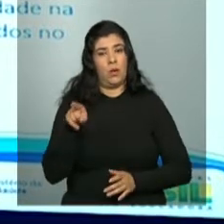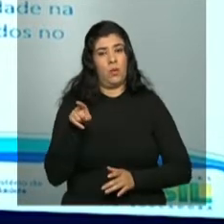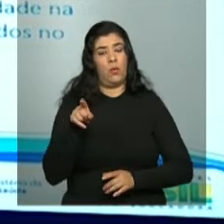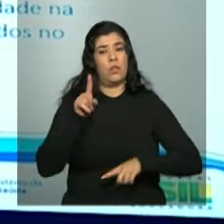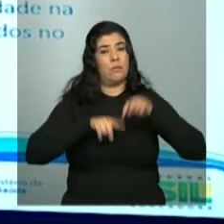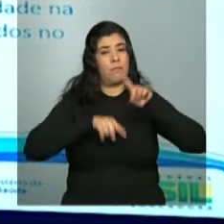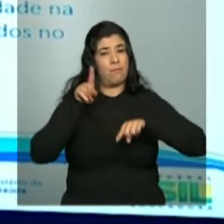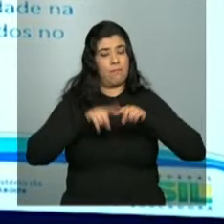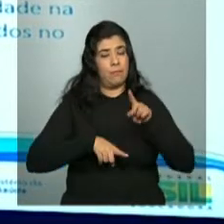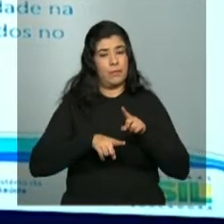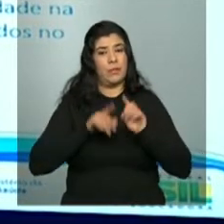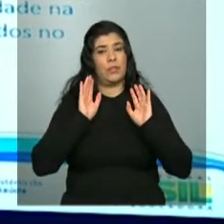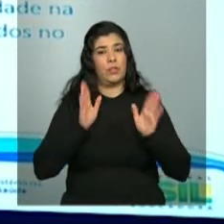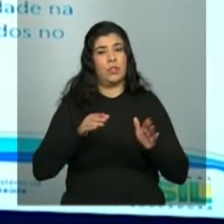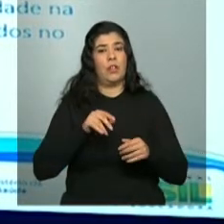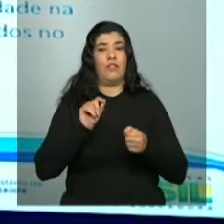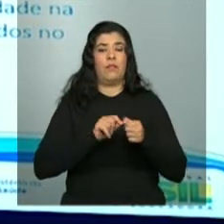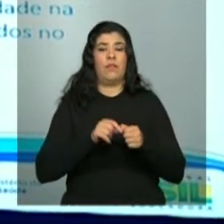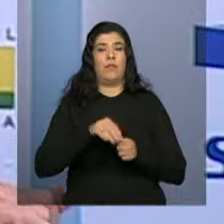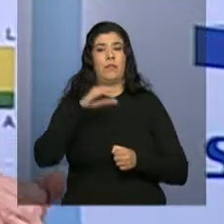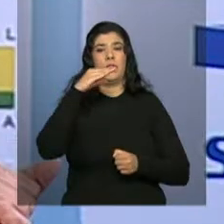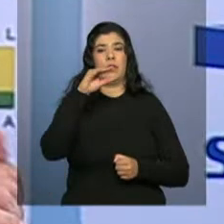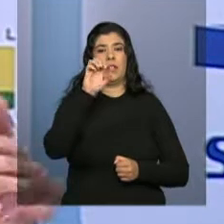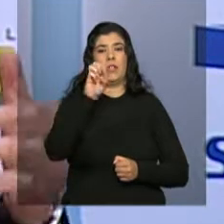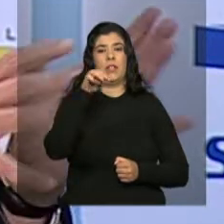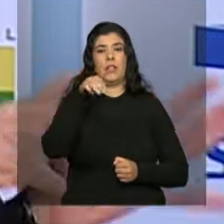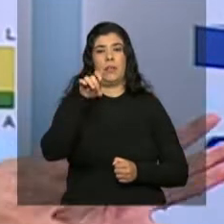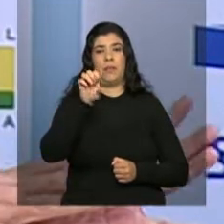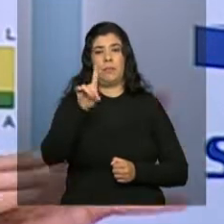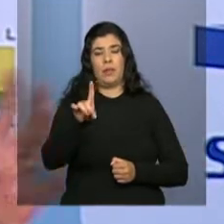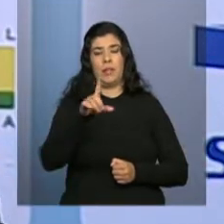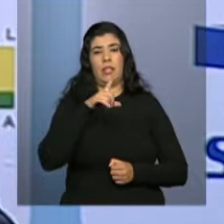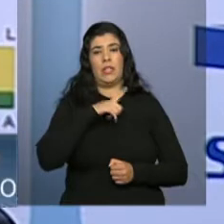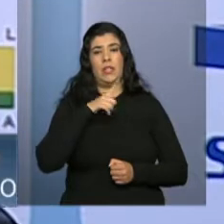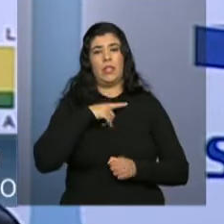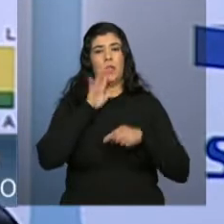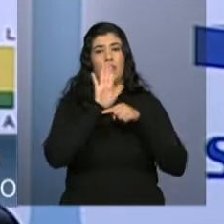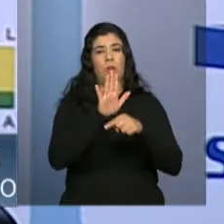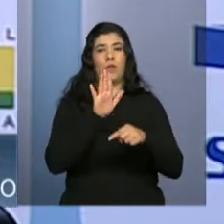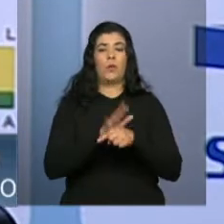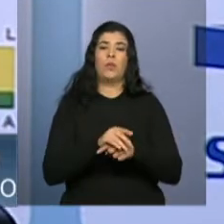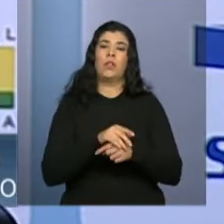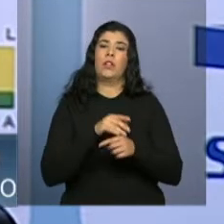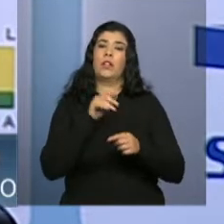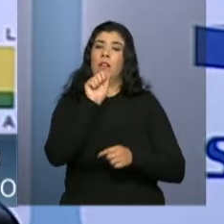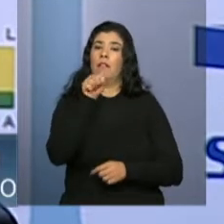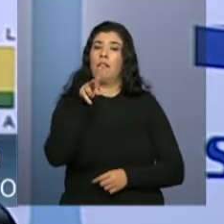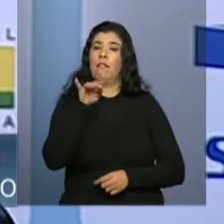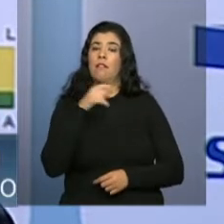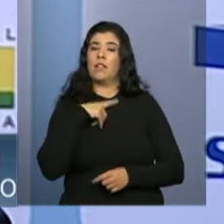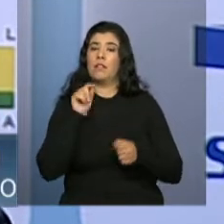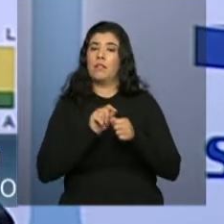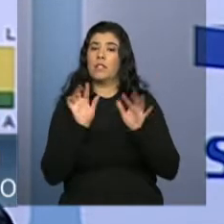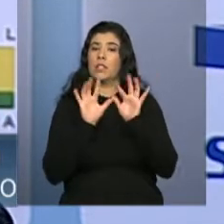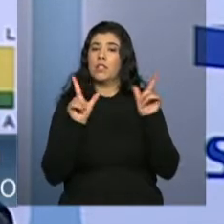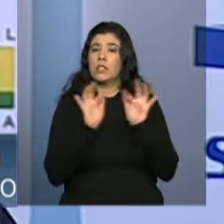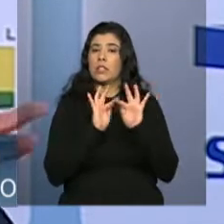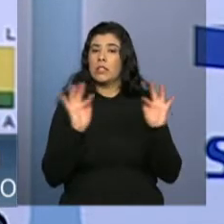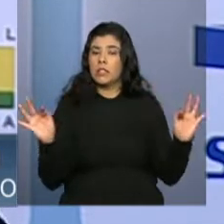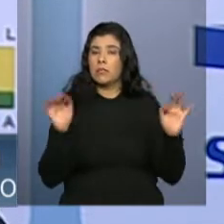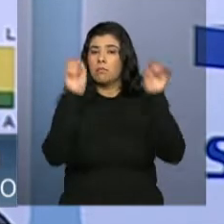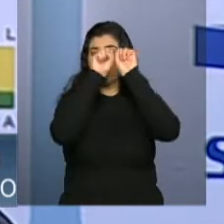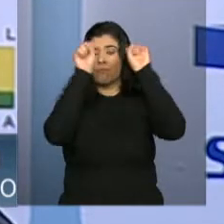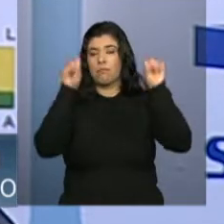medida aí da Semed não é a gente aí contribui 50 esposa que a vida tá fazendo e simplificação e se estima